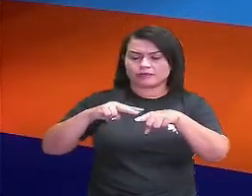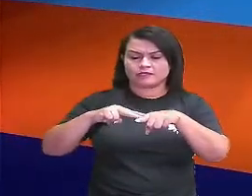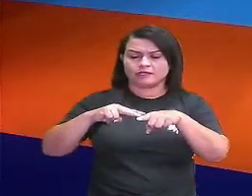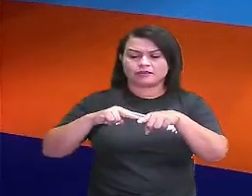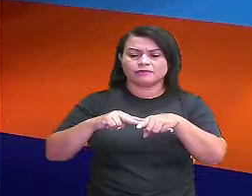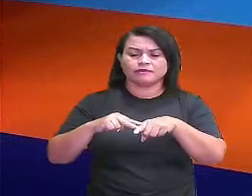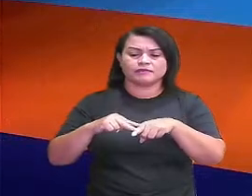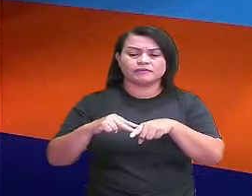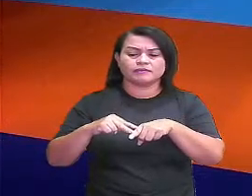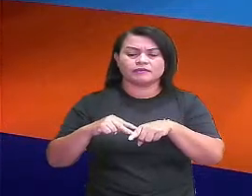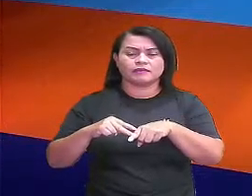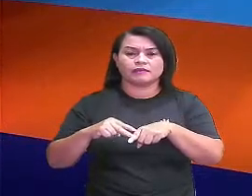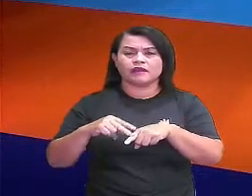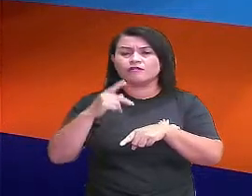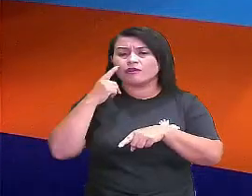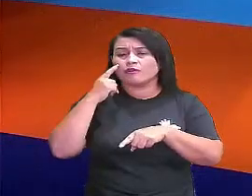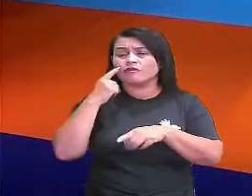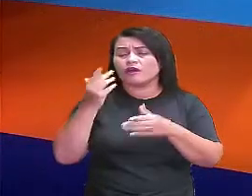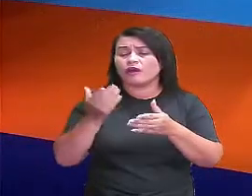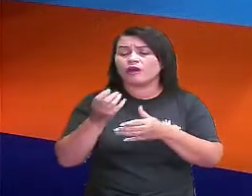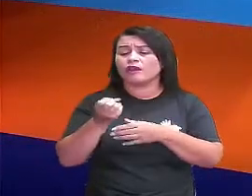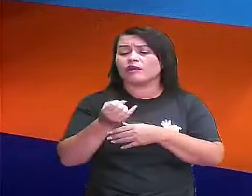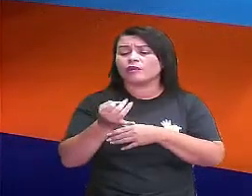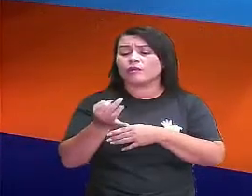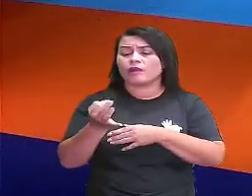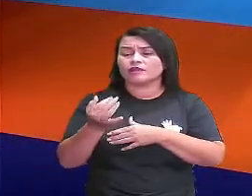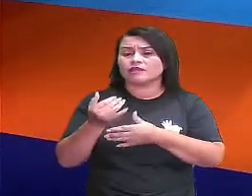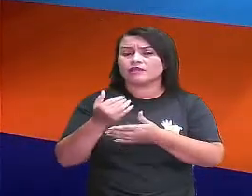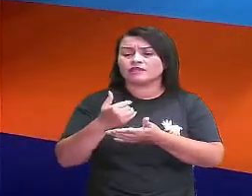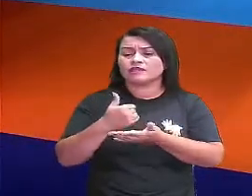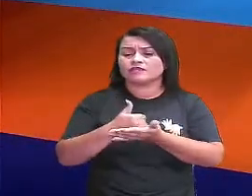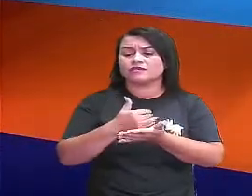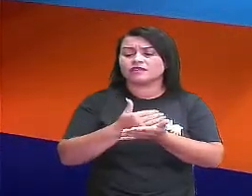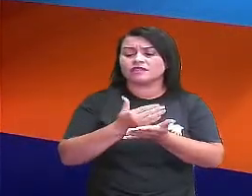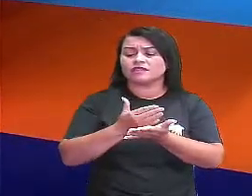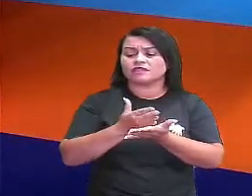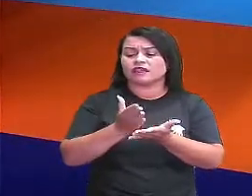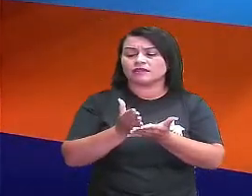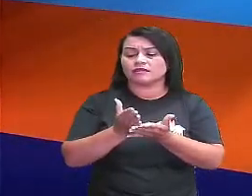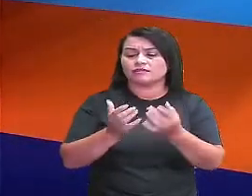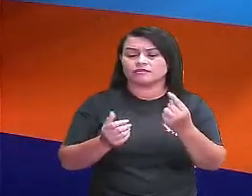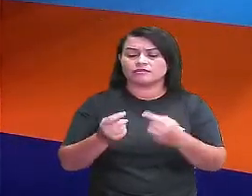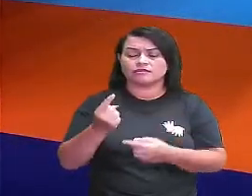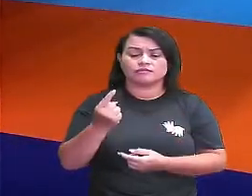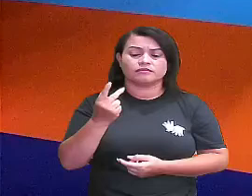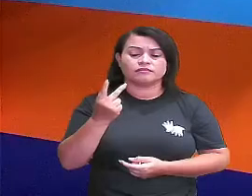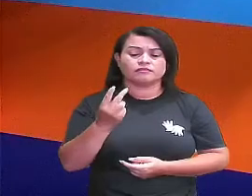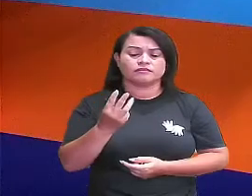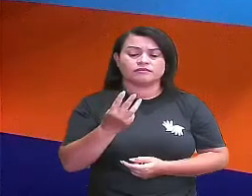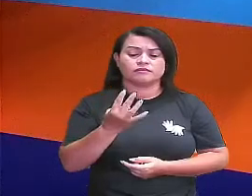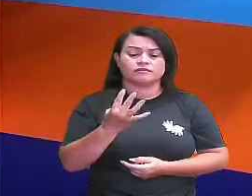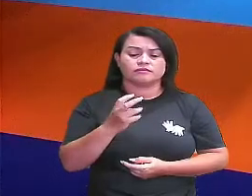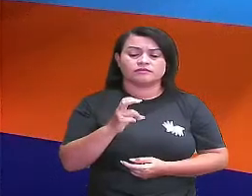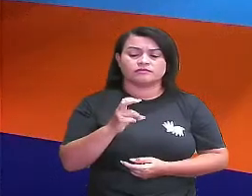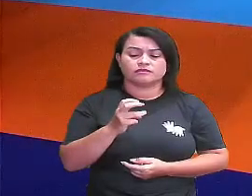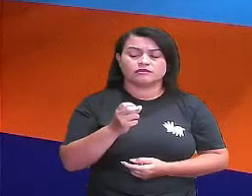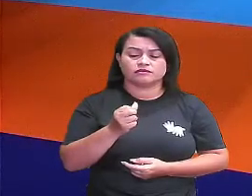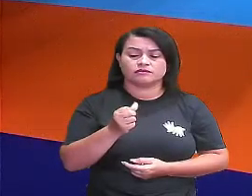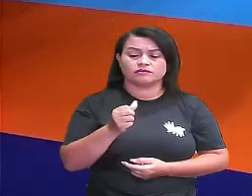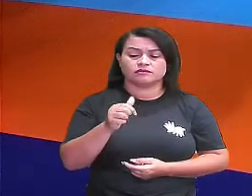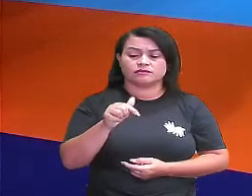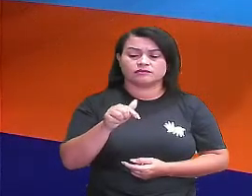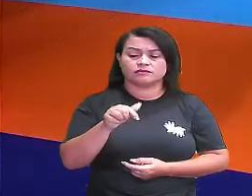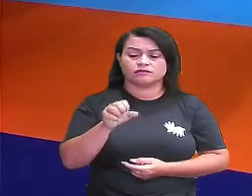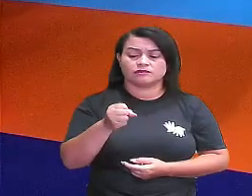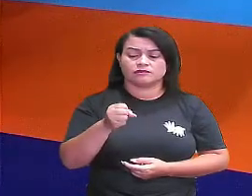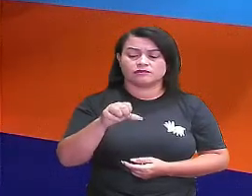bom? Aí vamos ver em quantas partes ela foi dividida. Ó, 1, 2, 3, 4, 5,